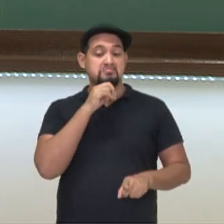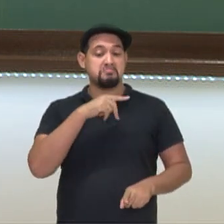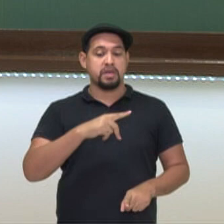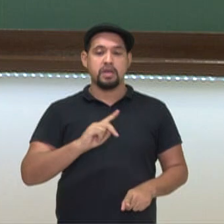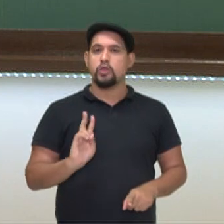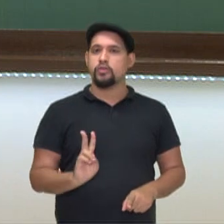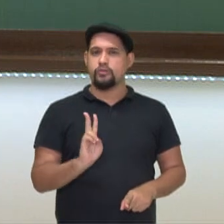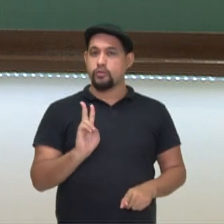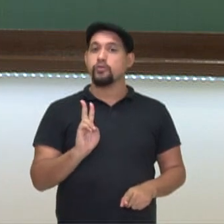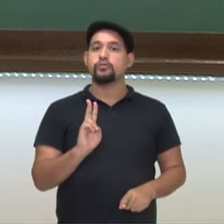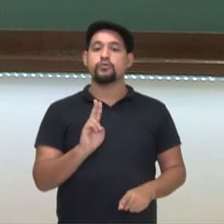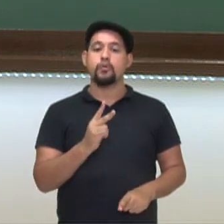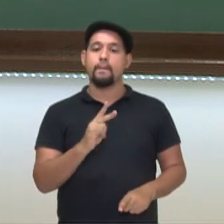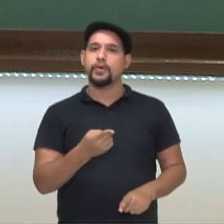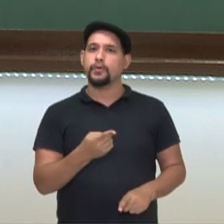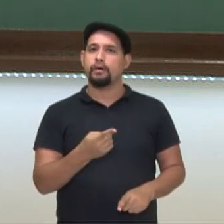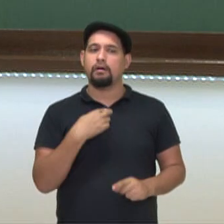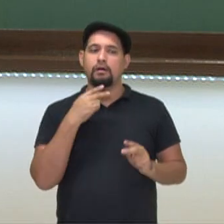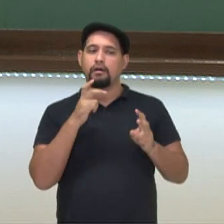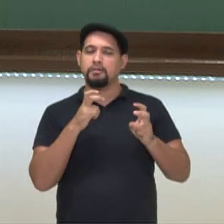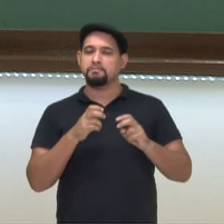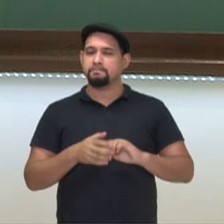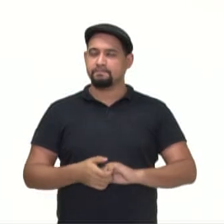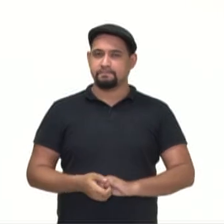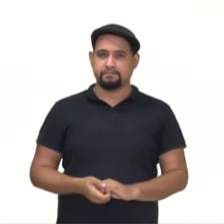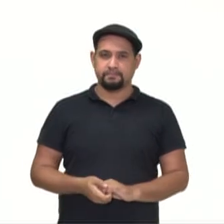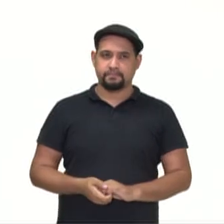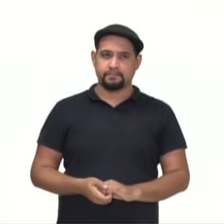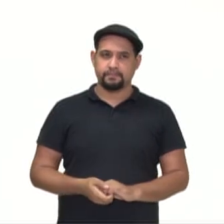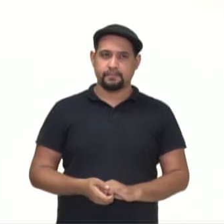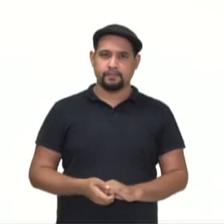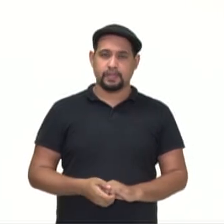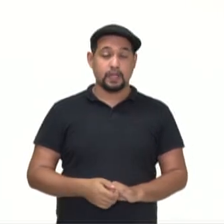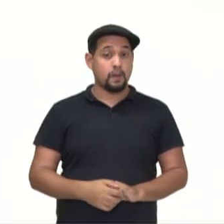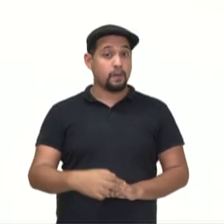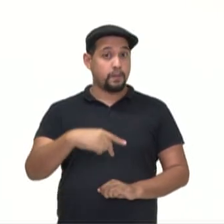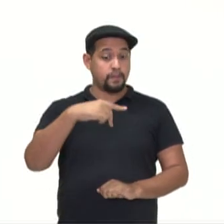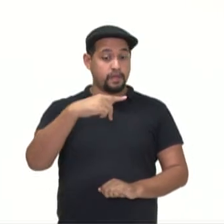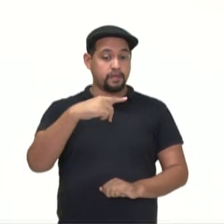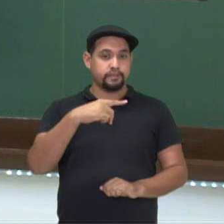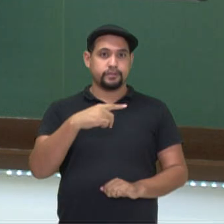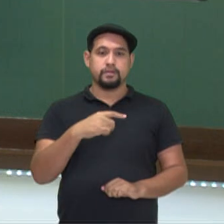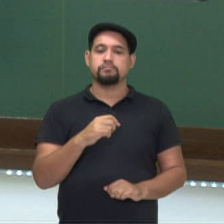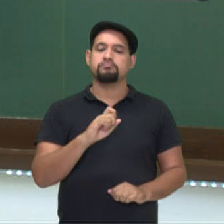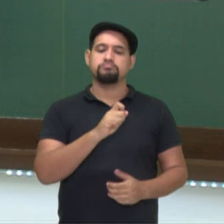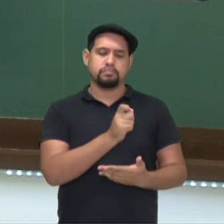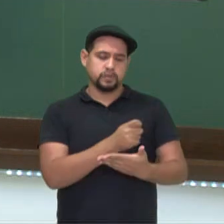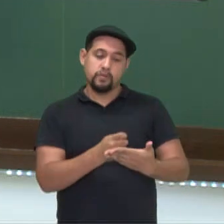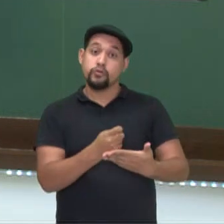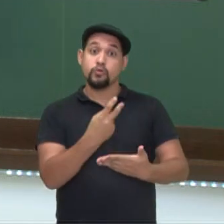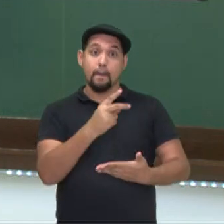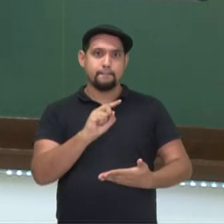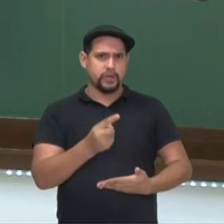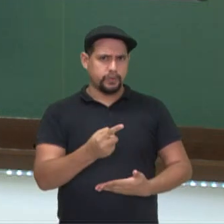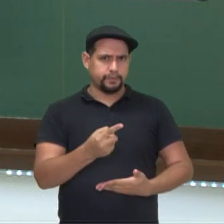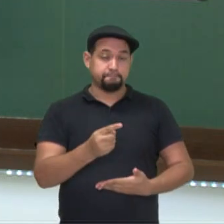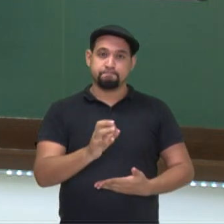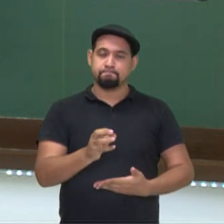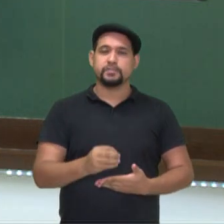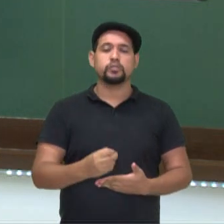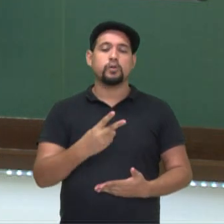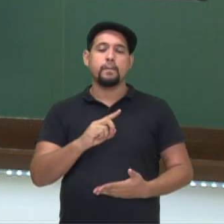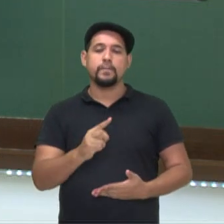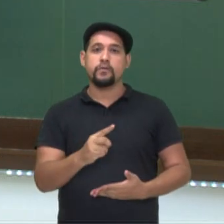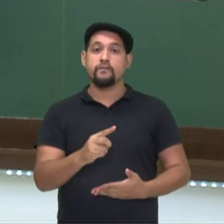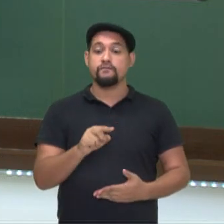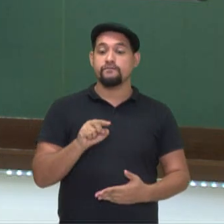vale 2.000. Confere comigo, então. Ó, no lugar do P, eu vou escrever 2.000 parafusos.